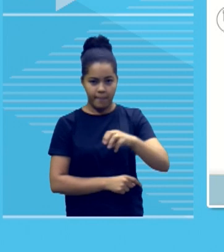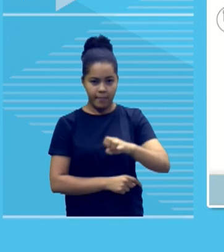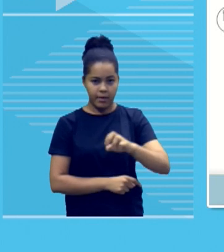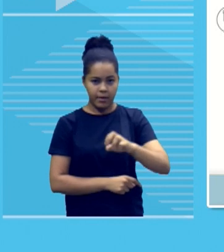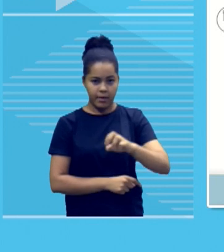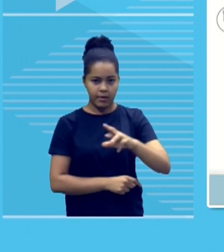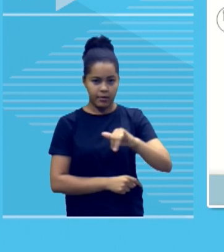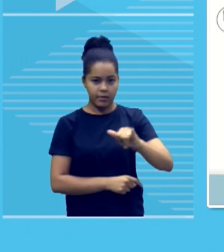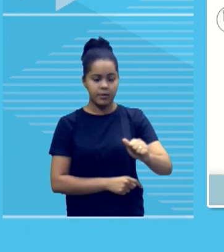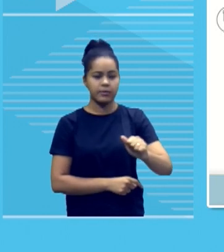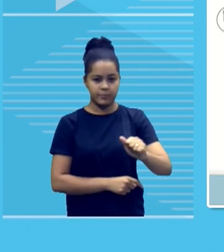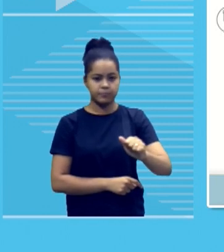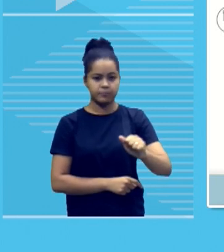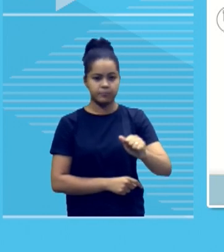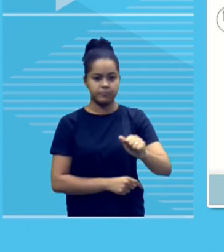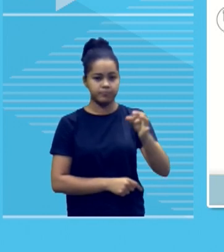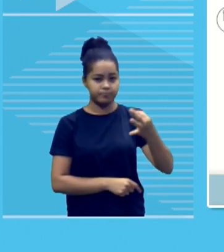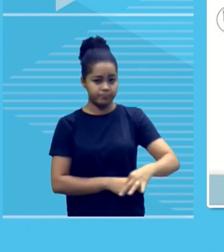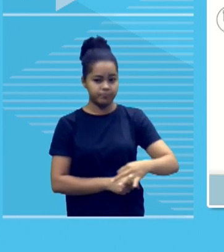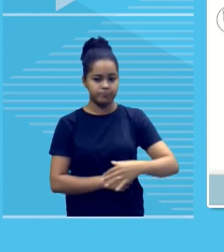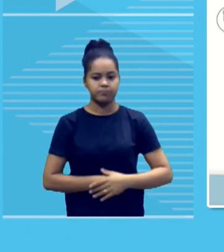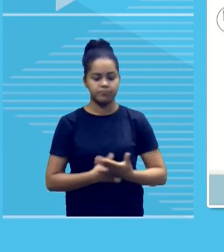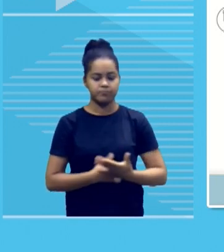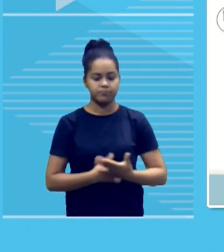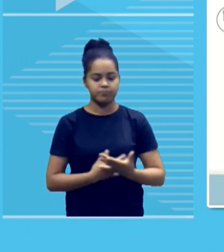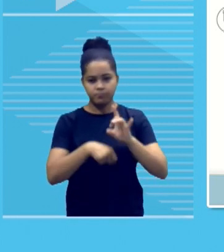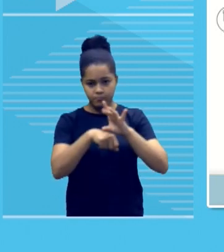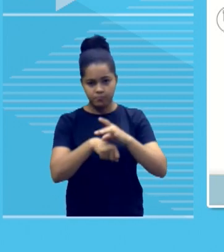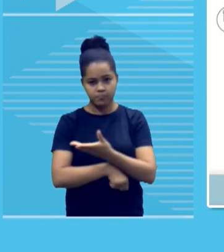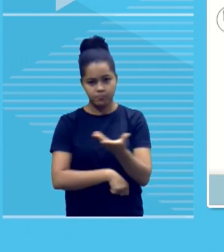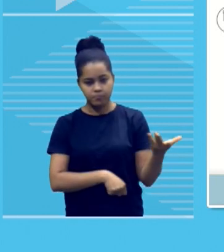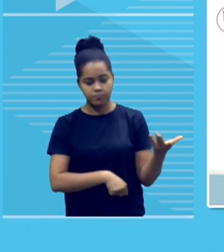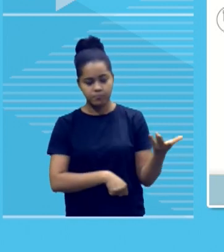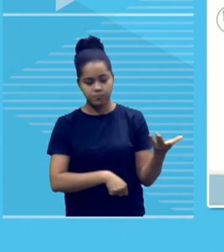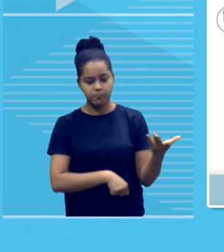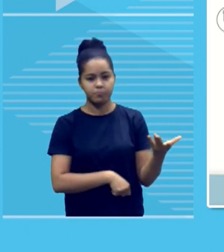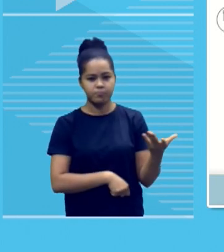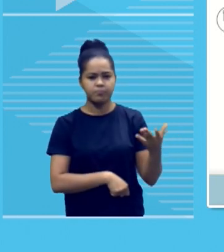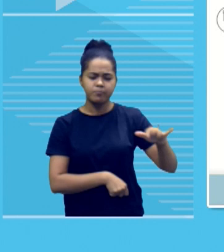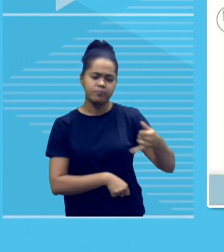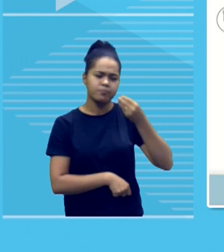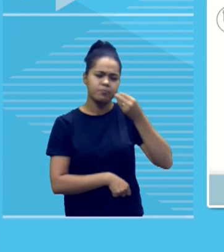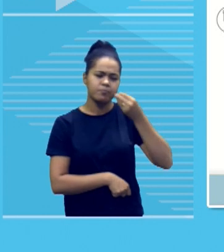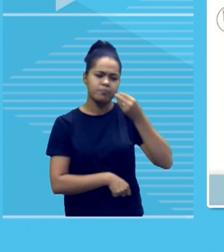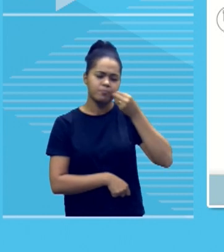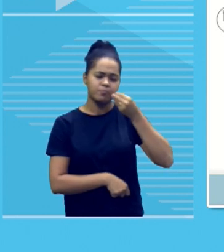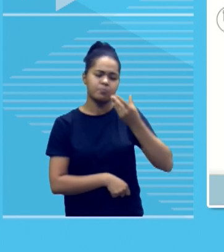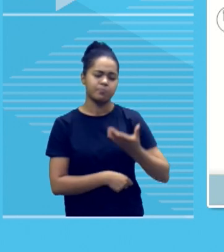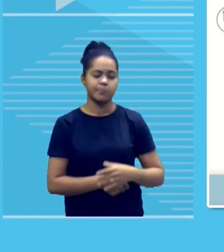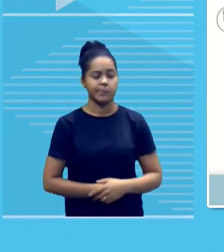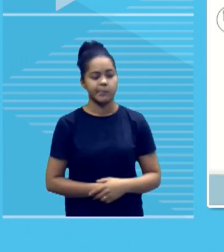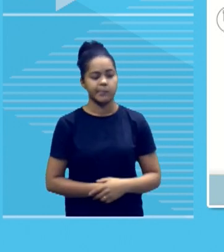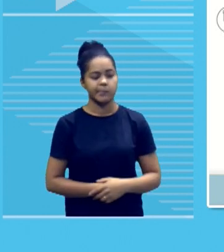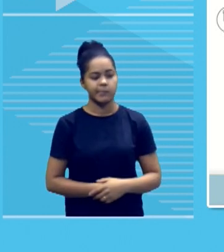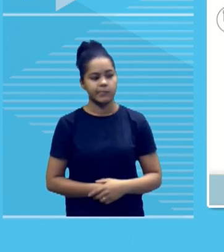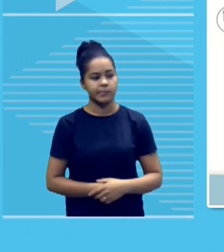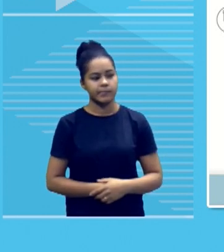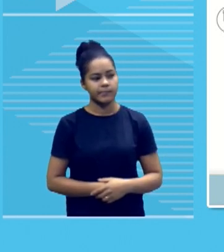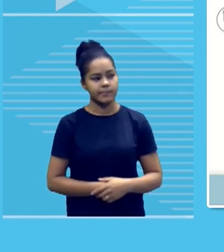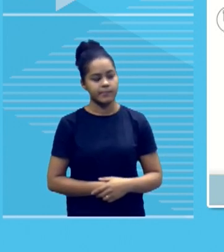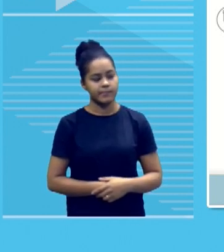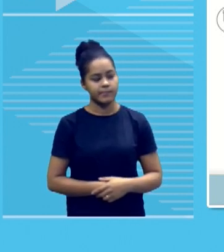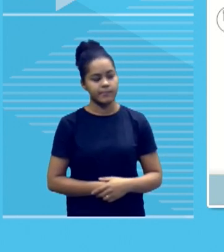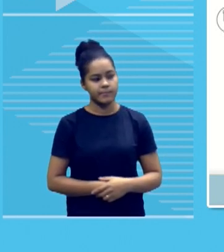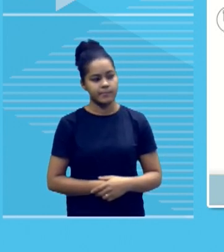dinâmica Ok essa é uma grande dica aí para vocês através são uma das mais fáceis e reconhecida como já vem exemplos